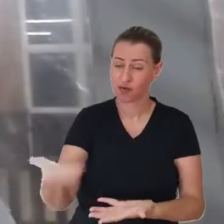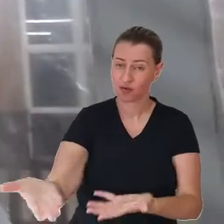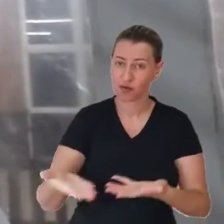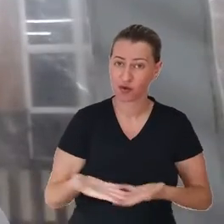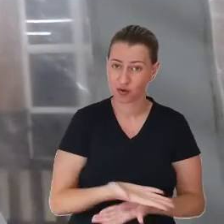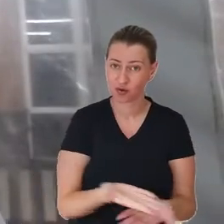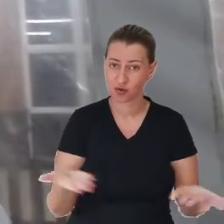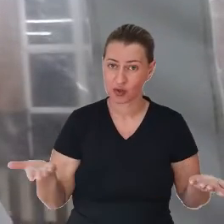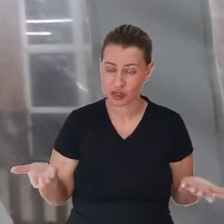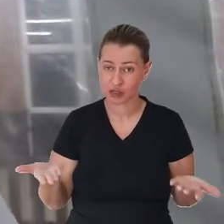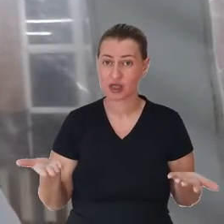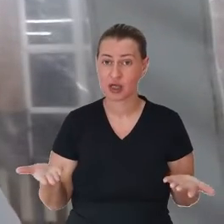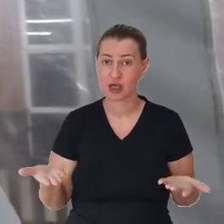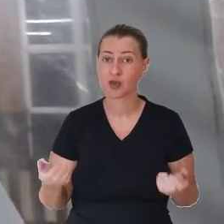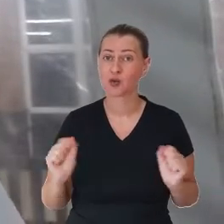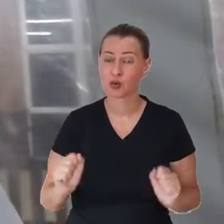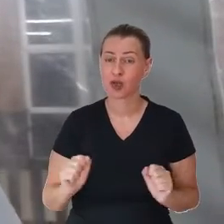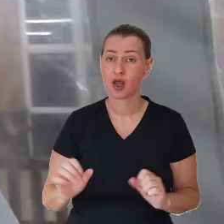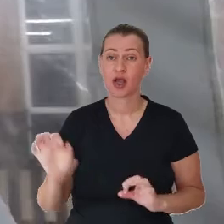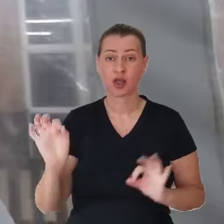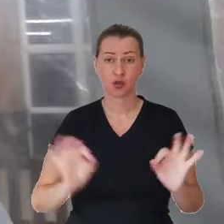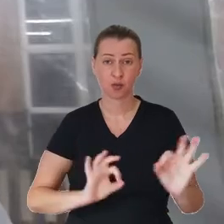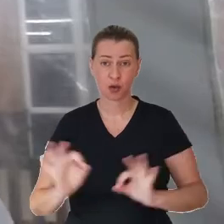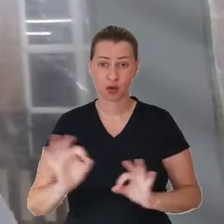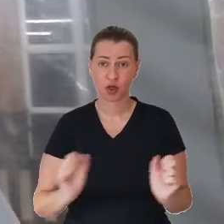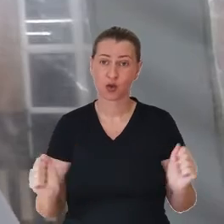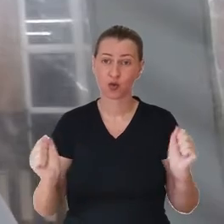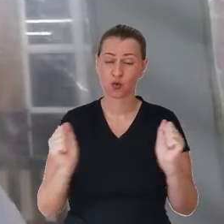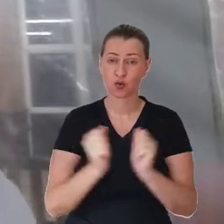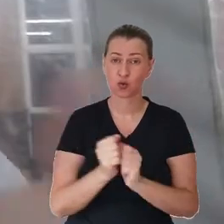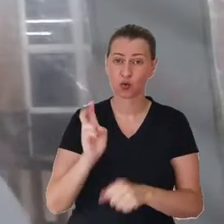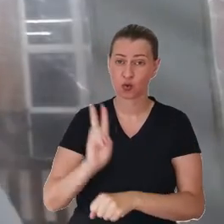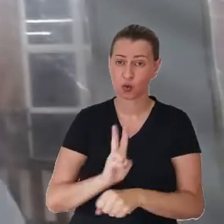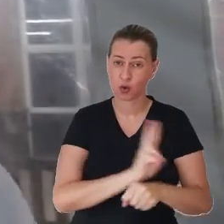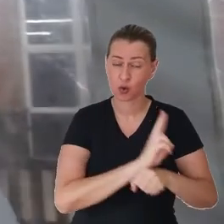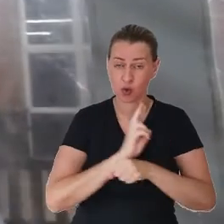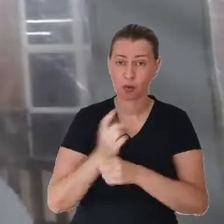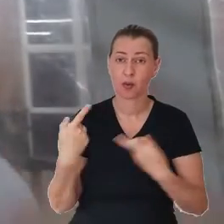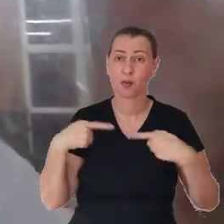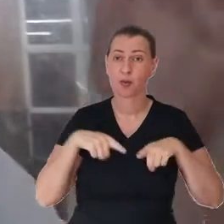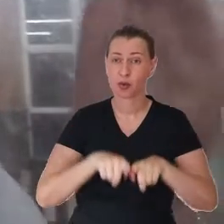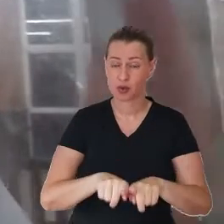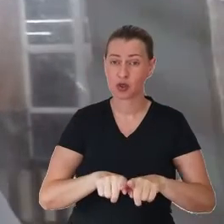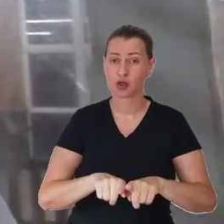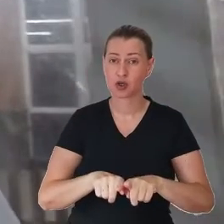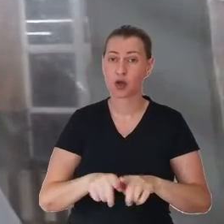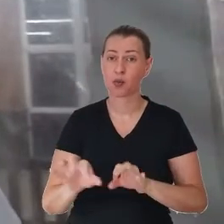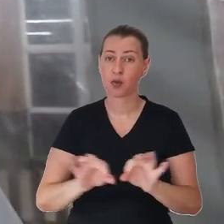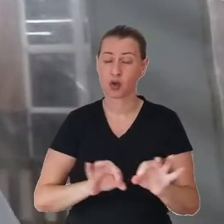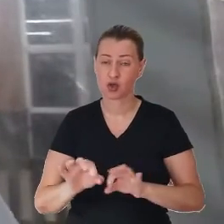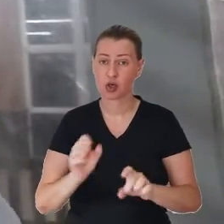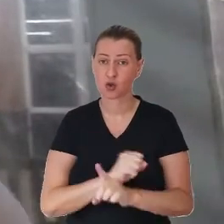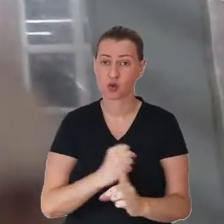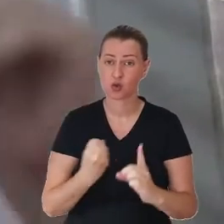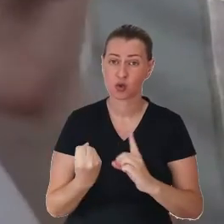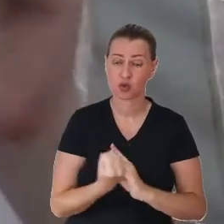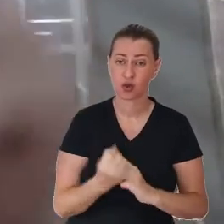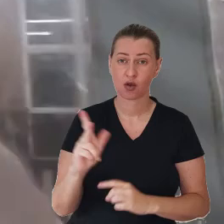Juntos e Protegidos, que é uma parceria do projeto social, o qual estou representando aqui, o HIV Fique